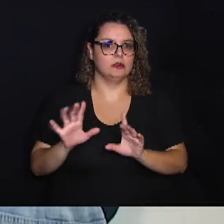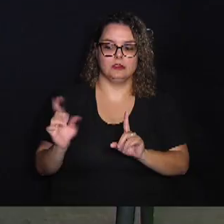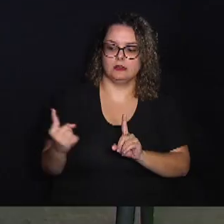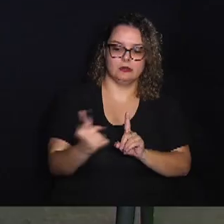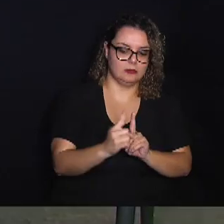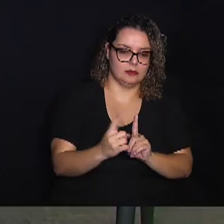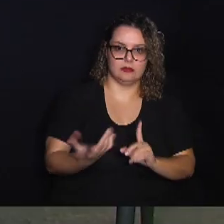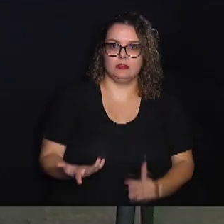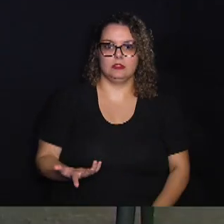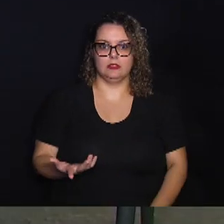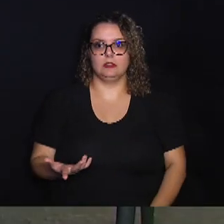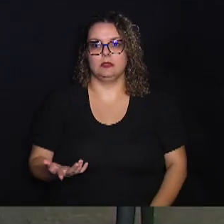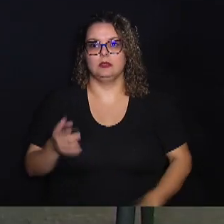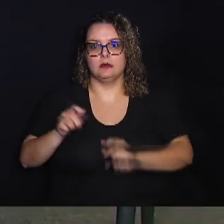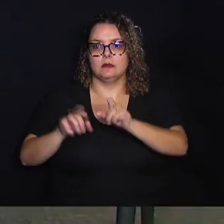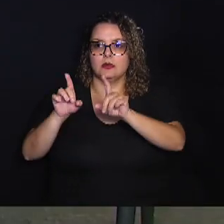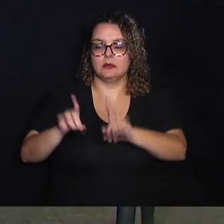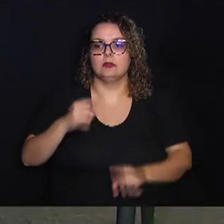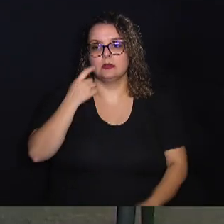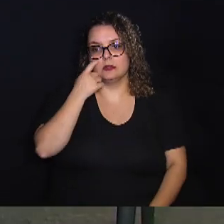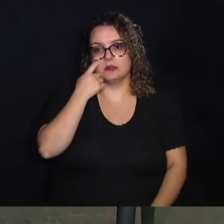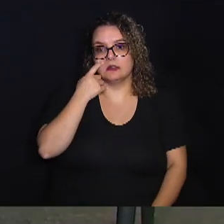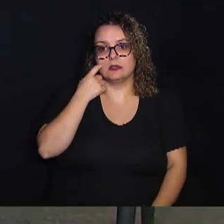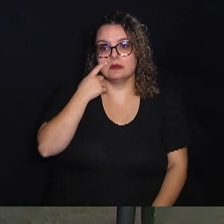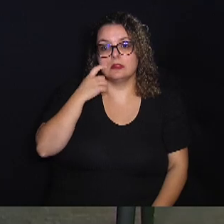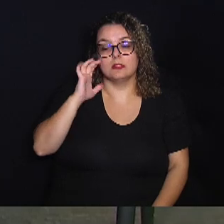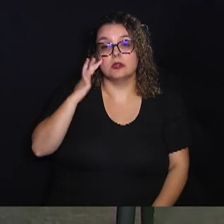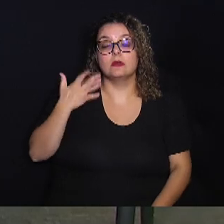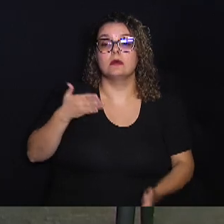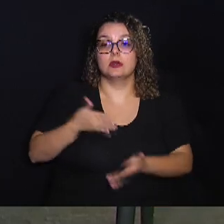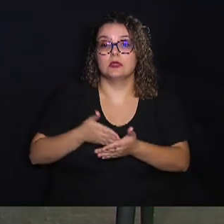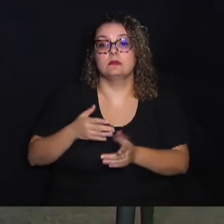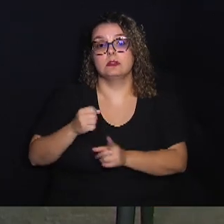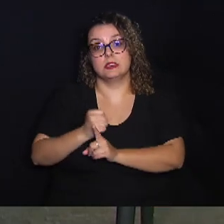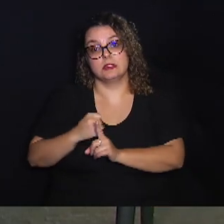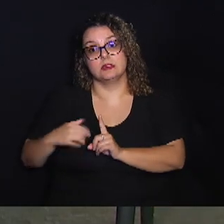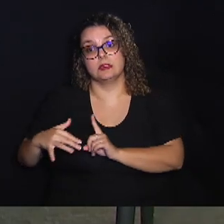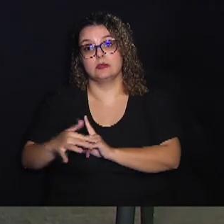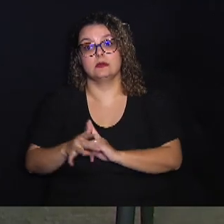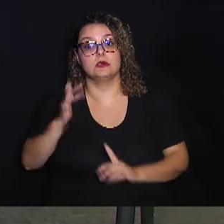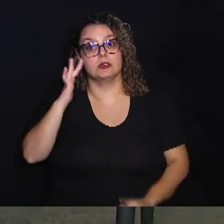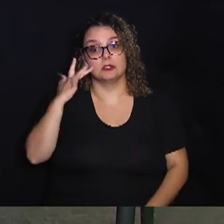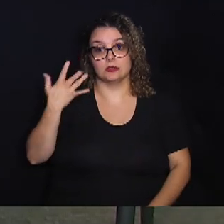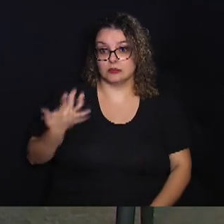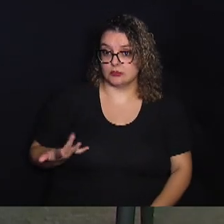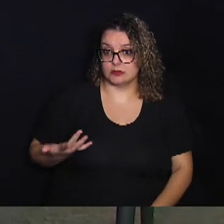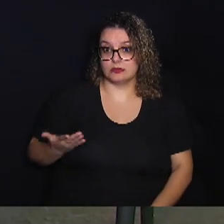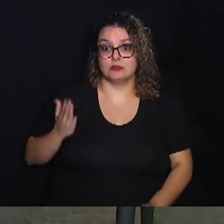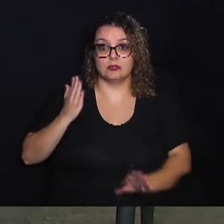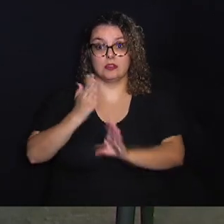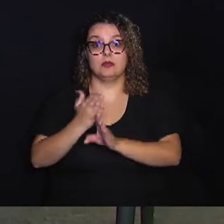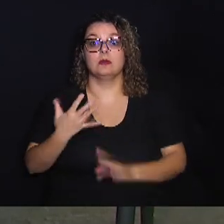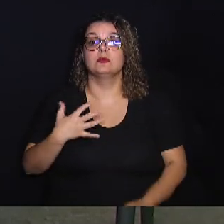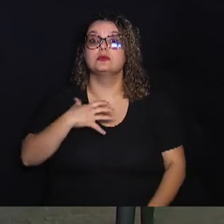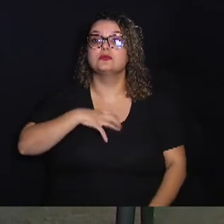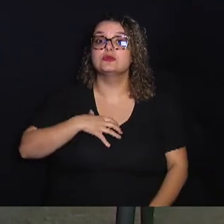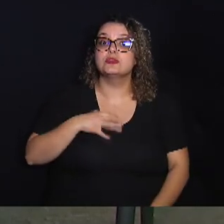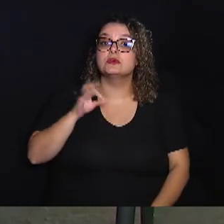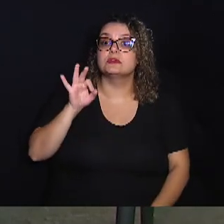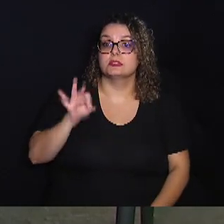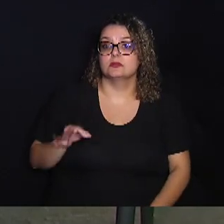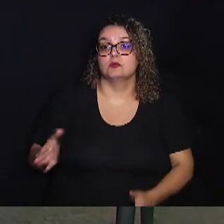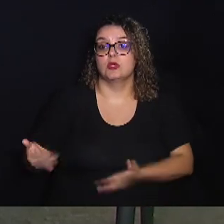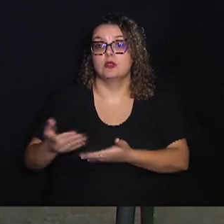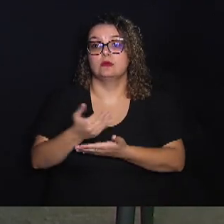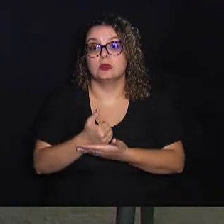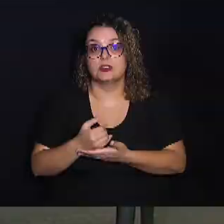à pessoa com deficiência. Então, eu acho que é uma limitação da própria sociedade que ainda não sabe, não descobriu ainda a forma certa de acolher,